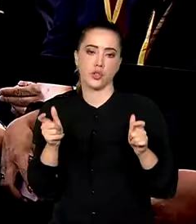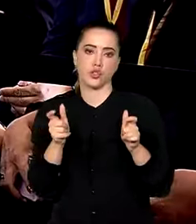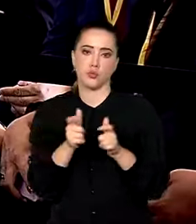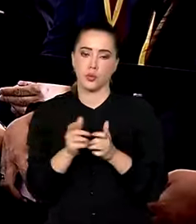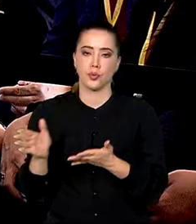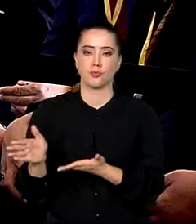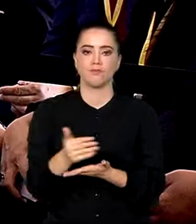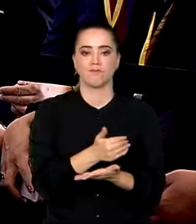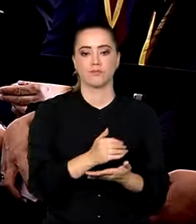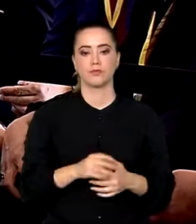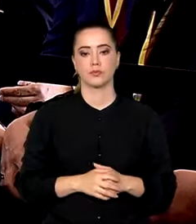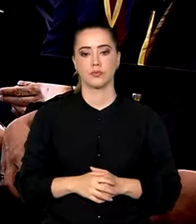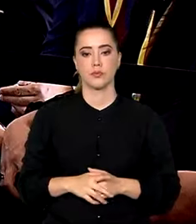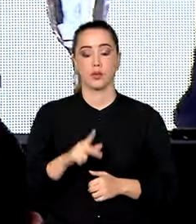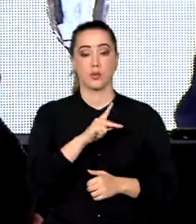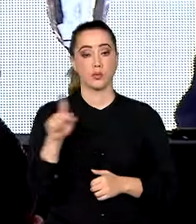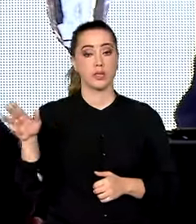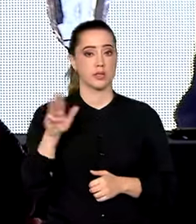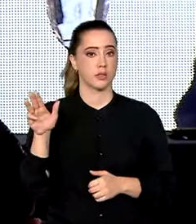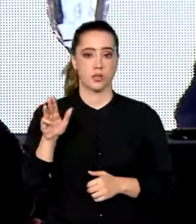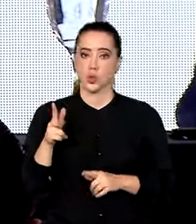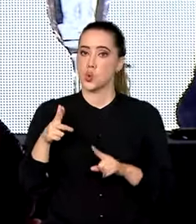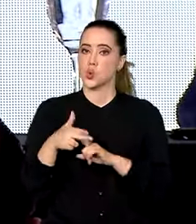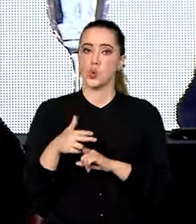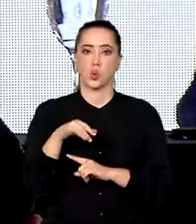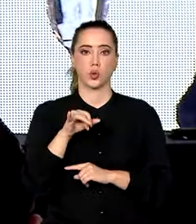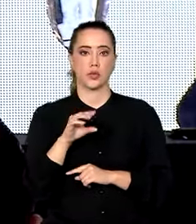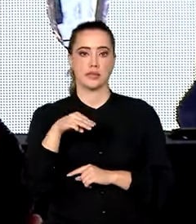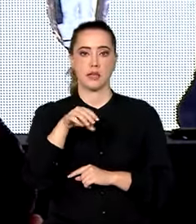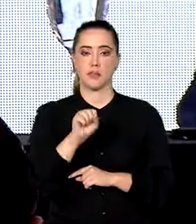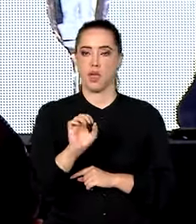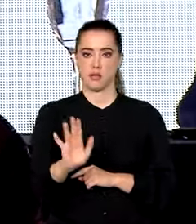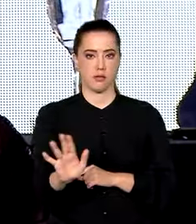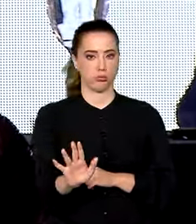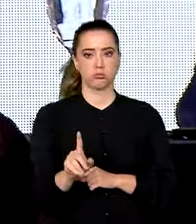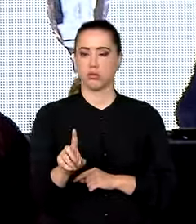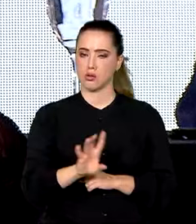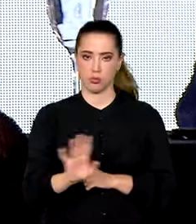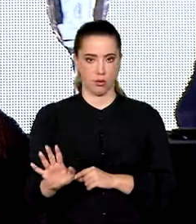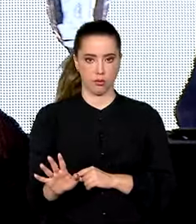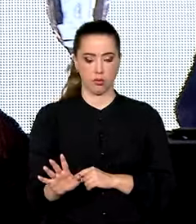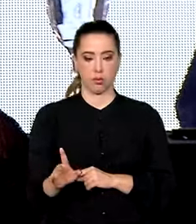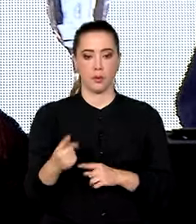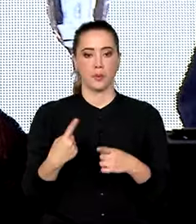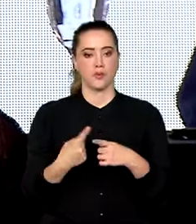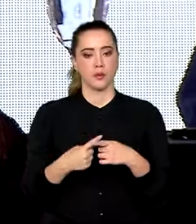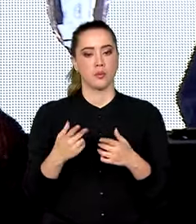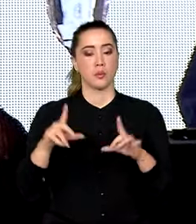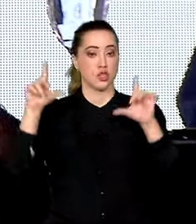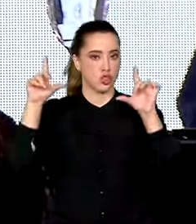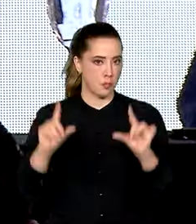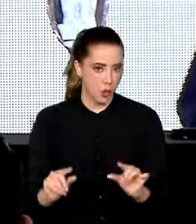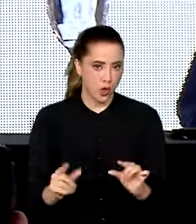na arrecadação. O presidente Lula não cortou o ICMS de ninguém, que levou uma brutal queda